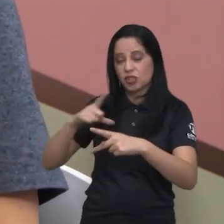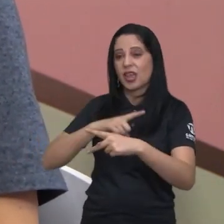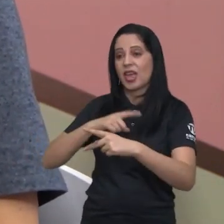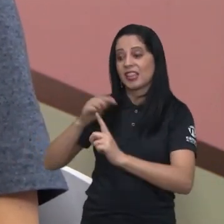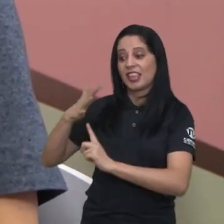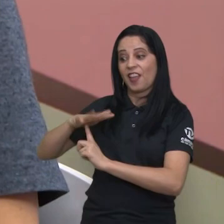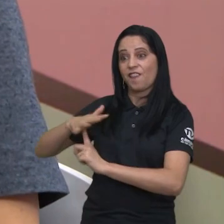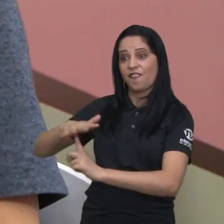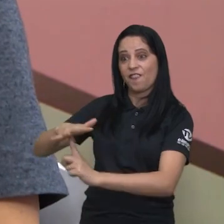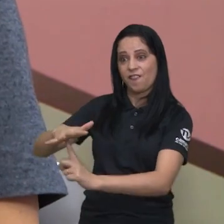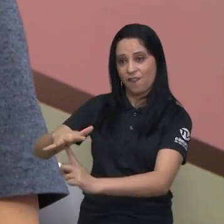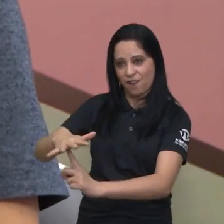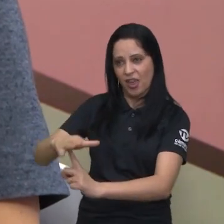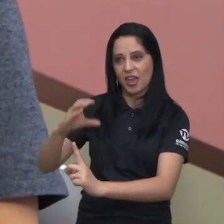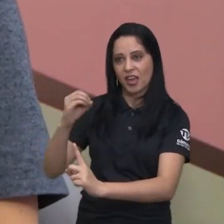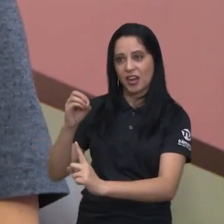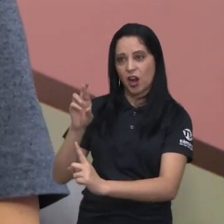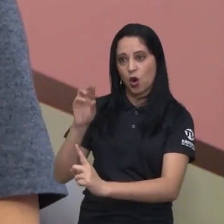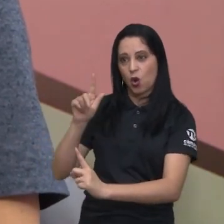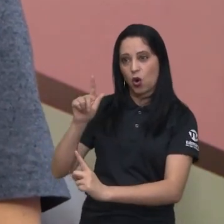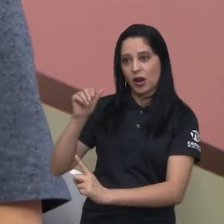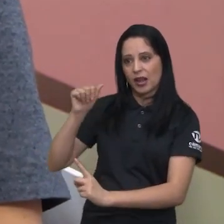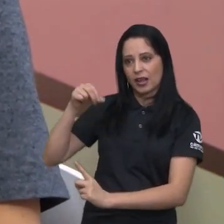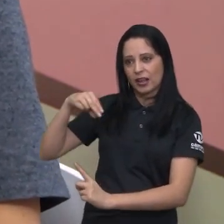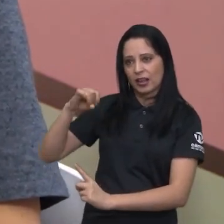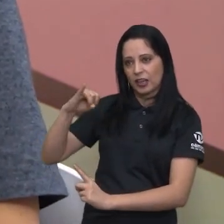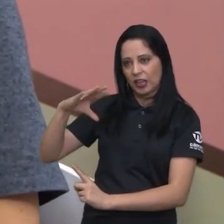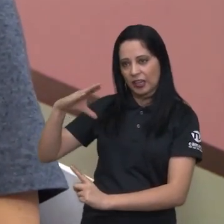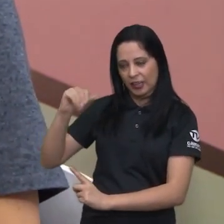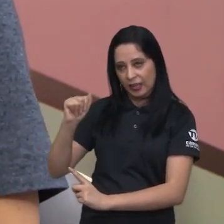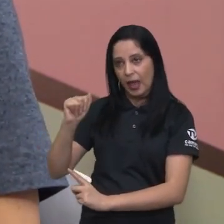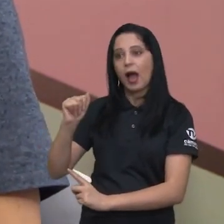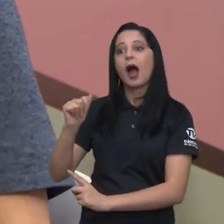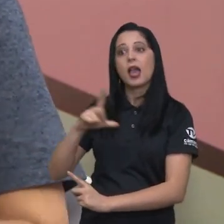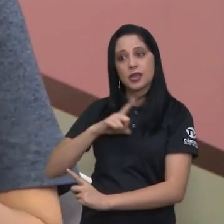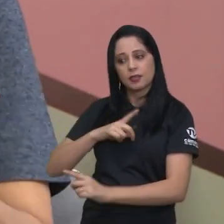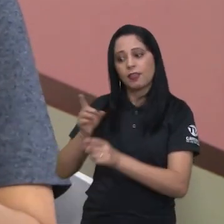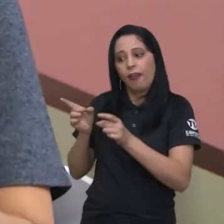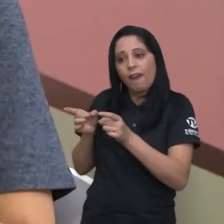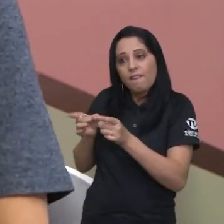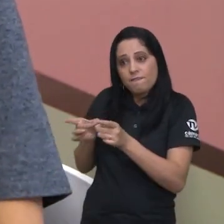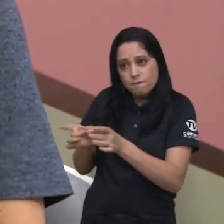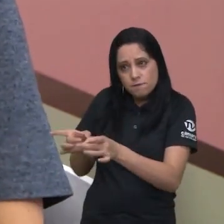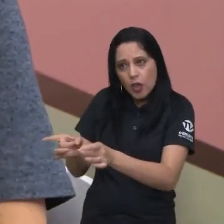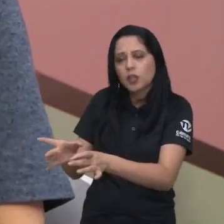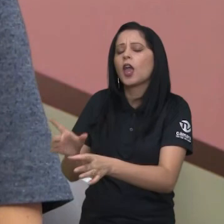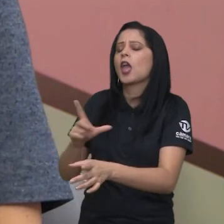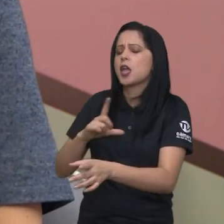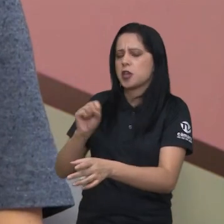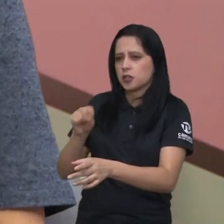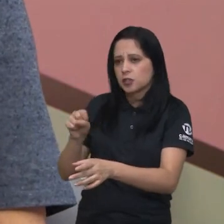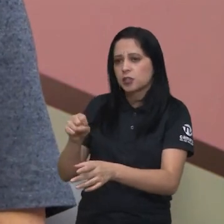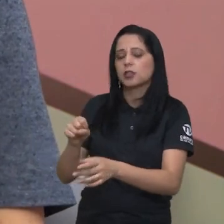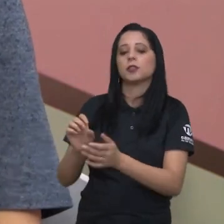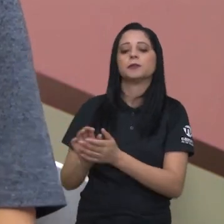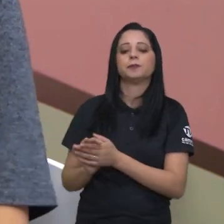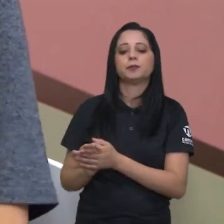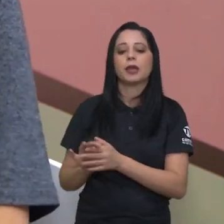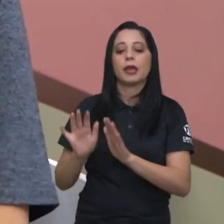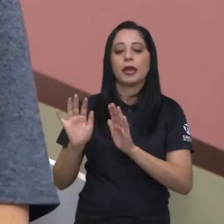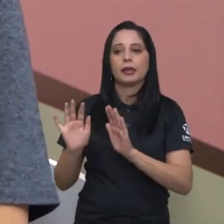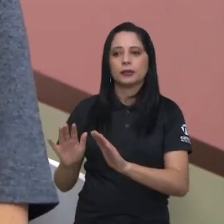existem agricultores que já vendem, né, isso, né, isso já está começando, né, a ficar mais disponível.